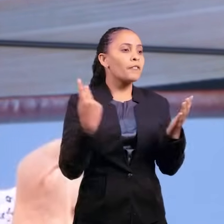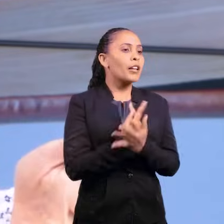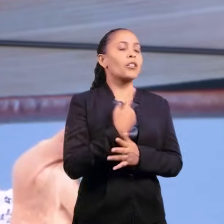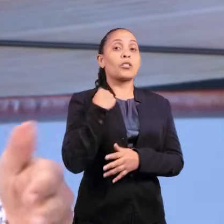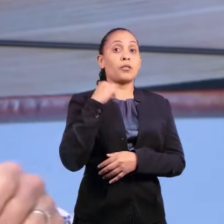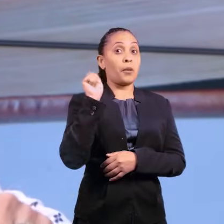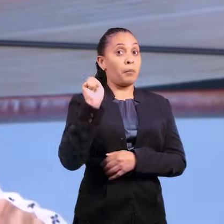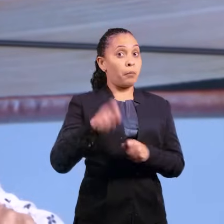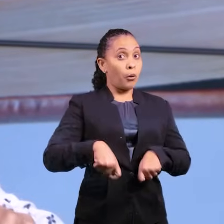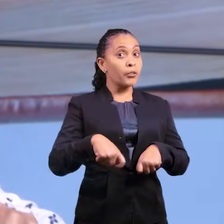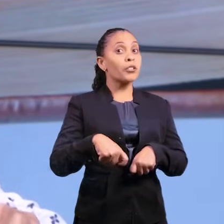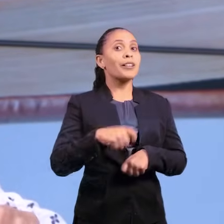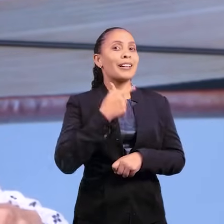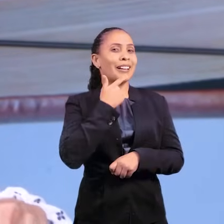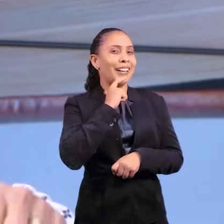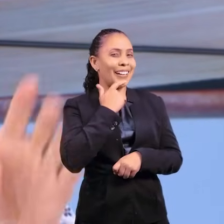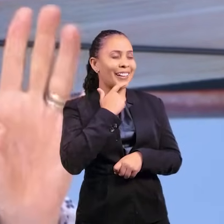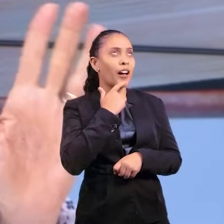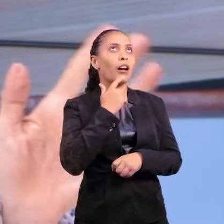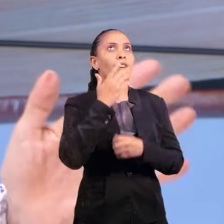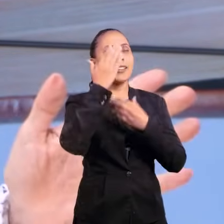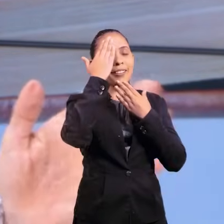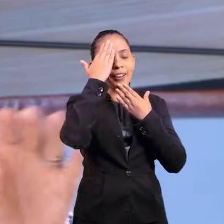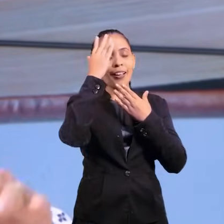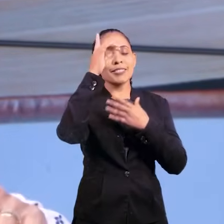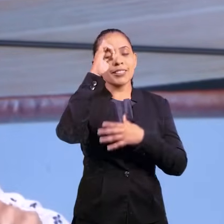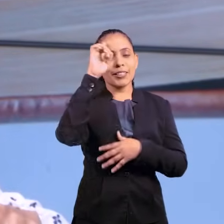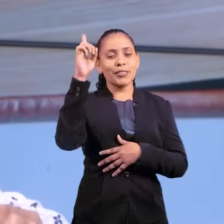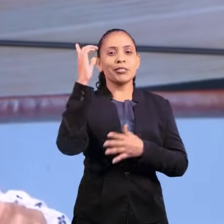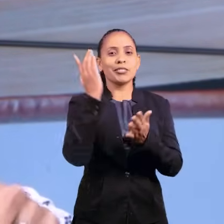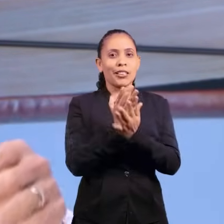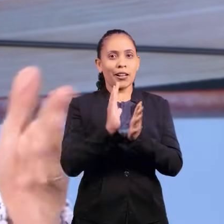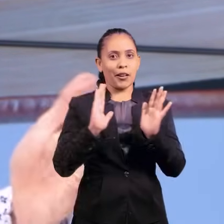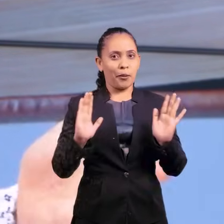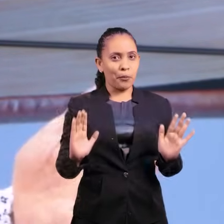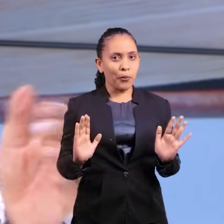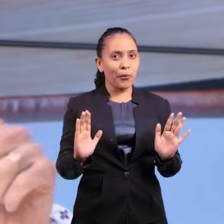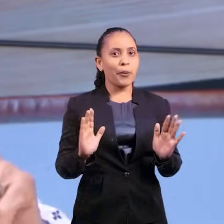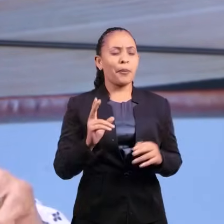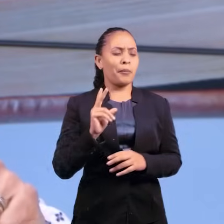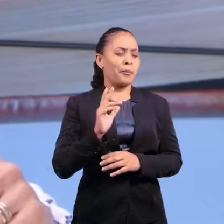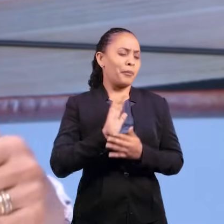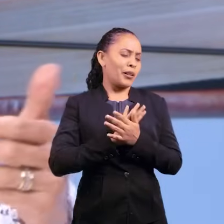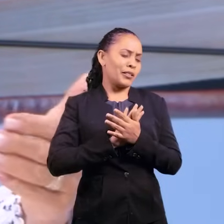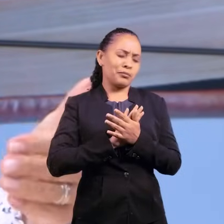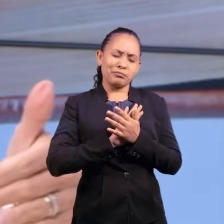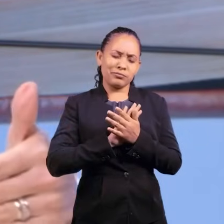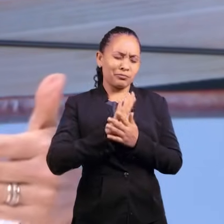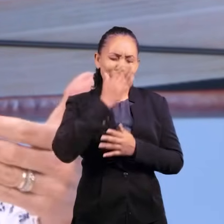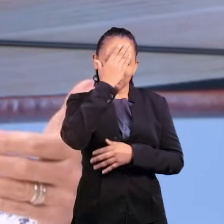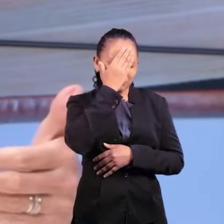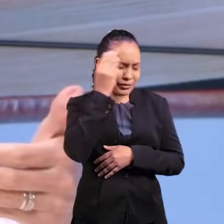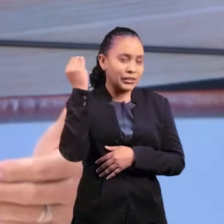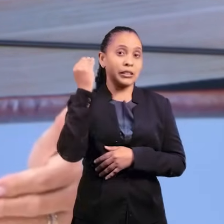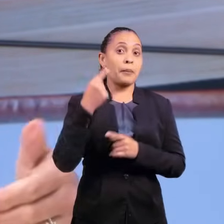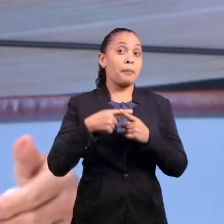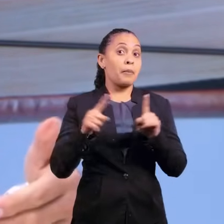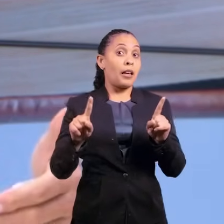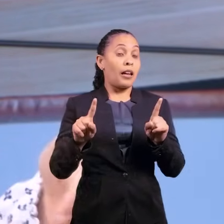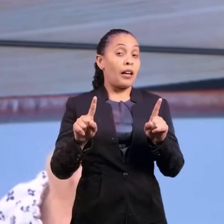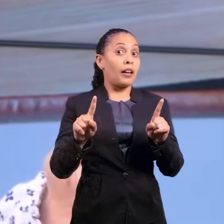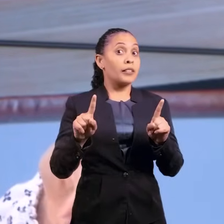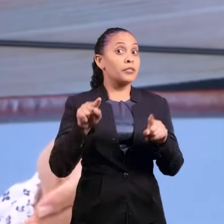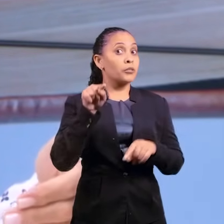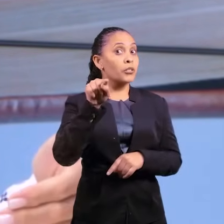pode rir daquilo que foi feito. Graças a Deus que isso passou, não existe mais, né? É uma coisa que você lembra